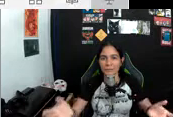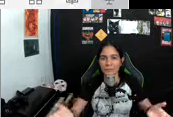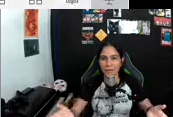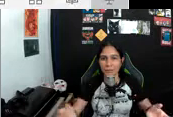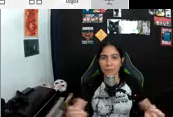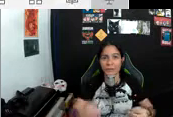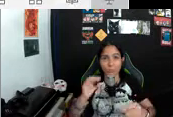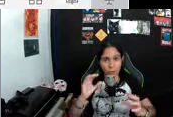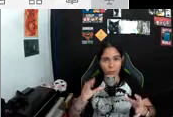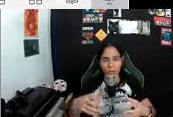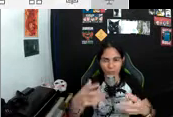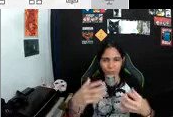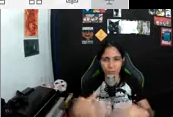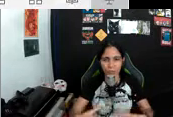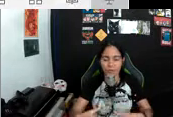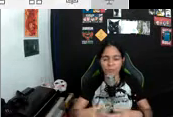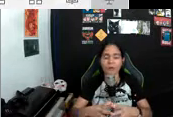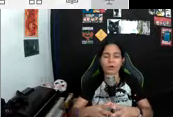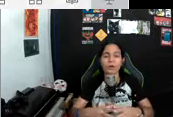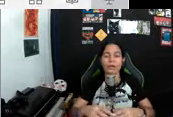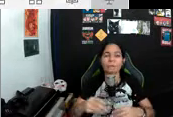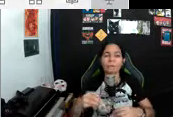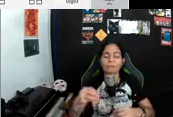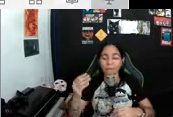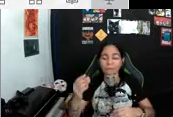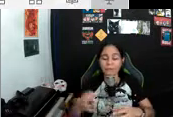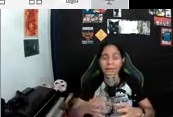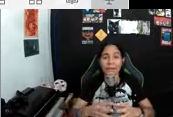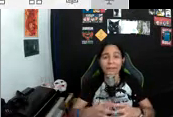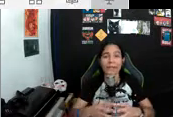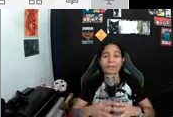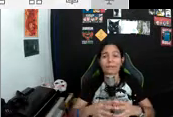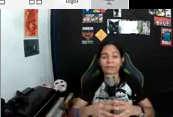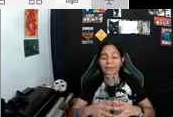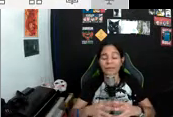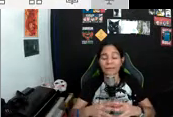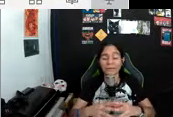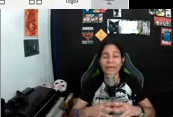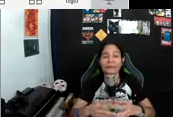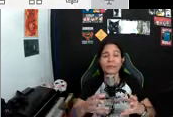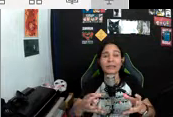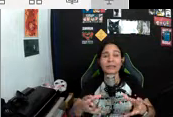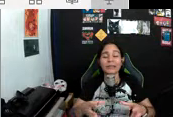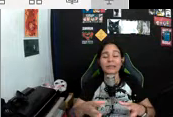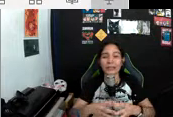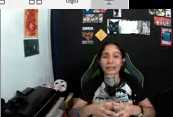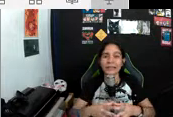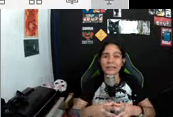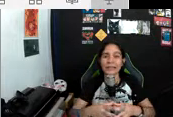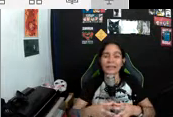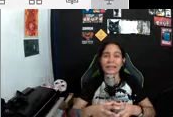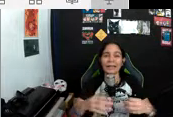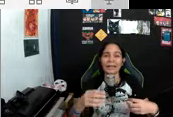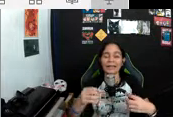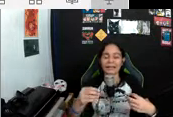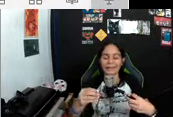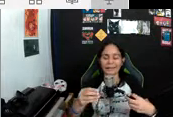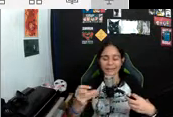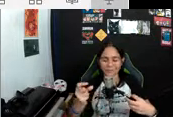um transexual, né? Eu tô falando homem, biologicamente homem, que ele estava com atestado de